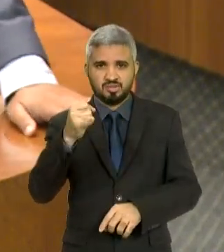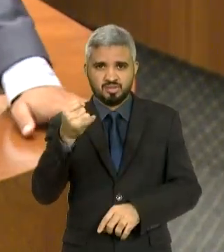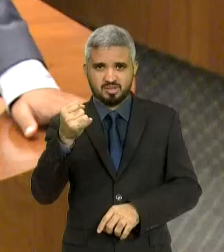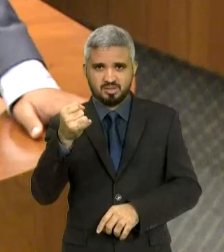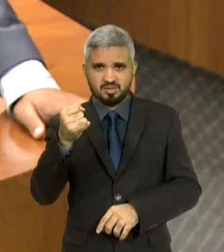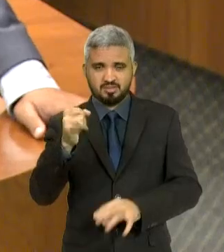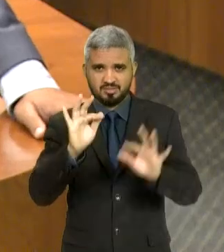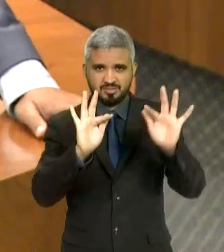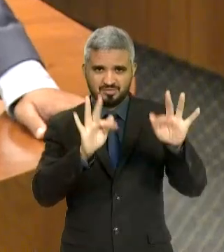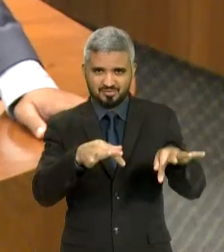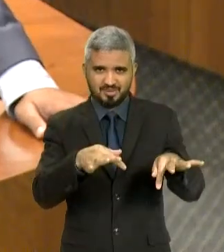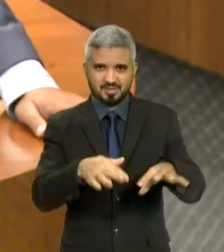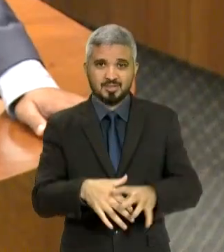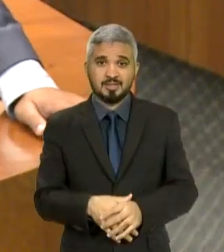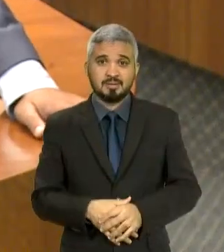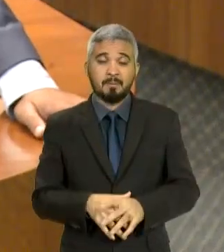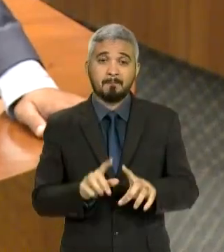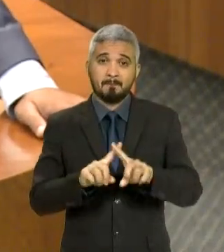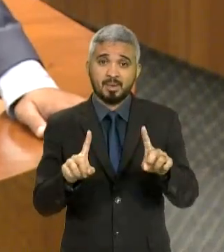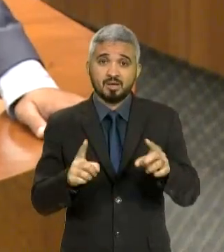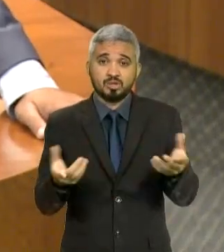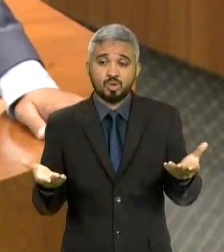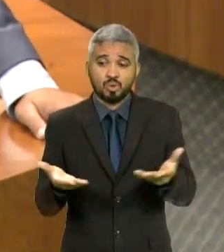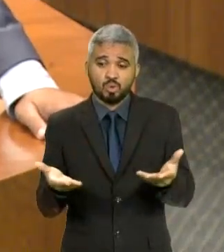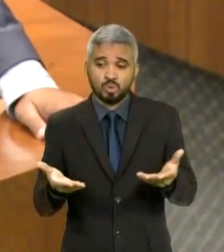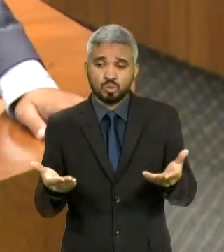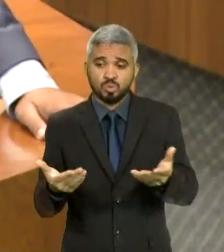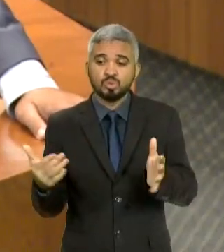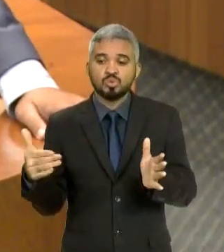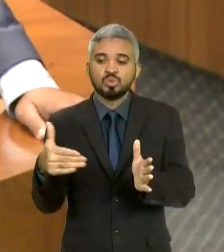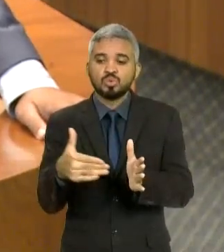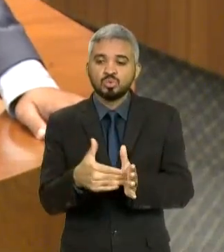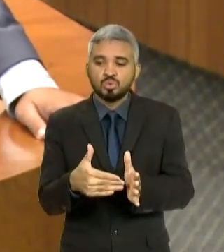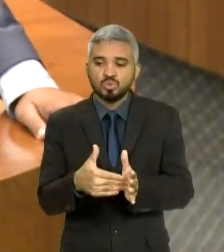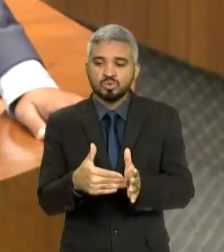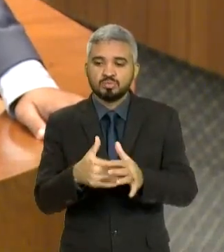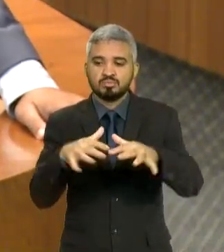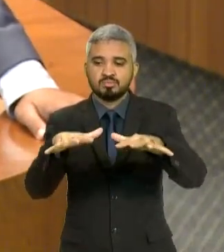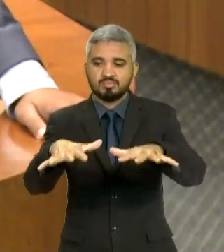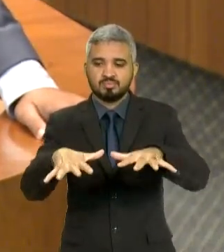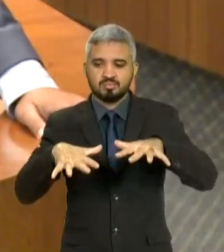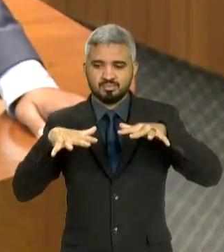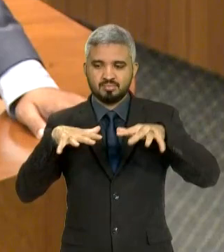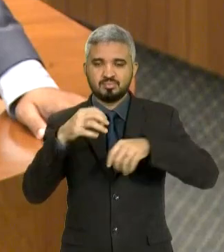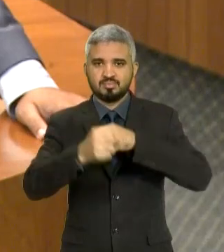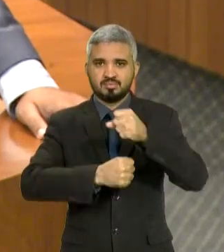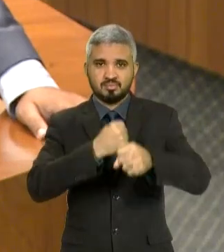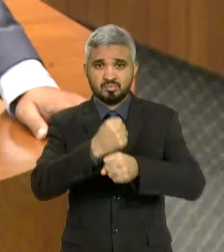mas a gente tem hoje como a última sessão deste ano,